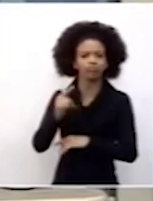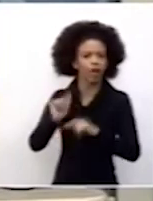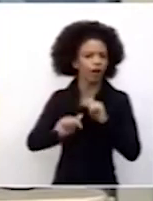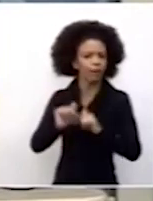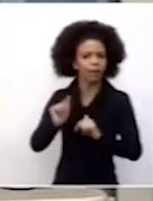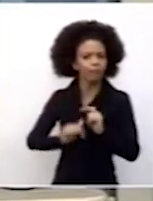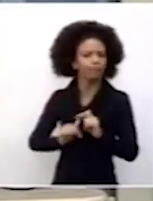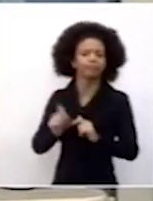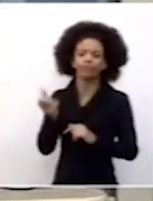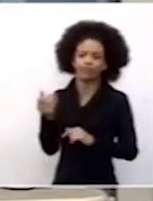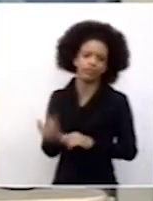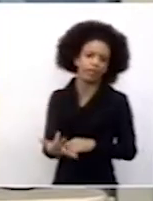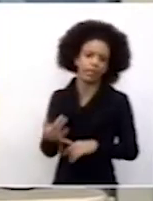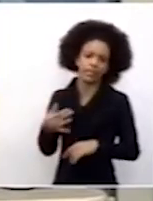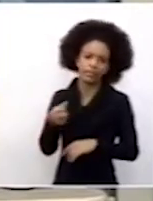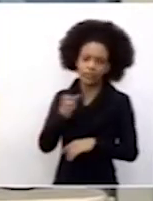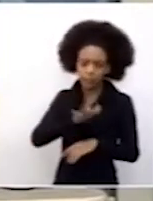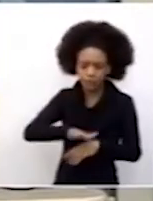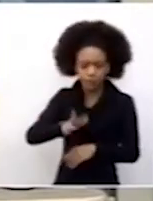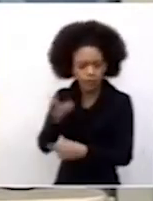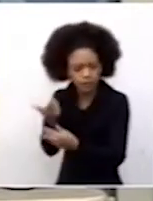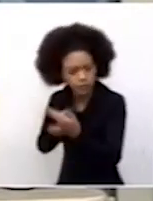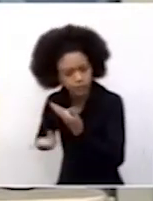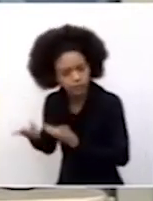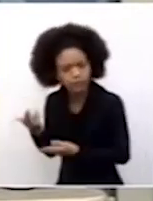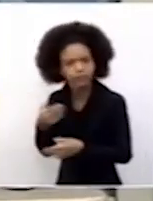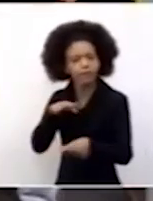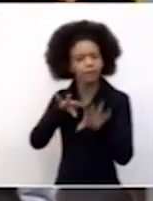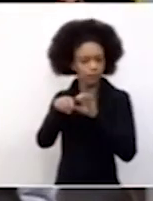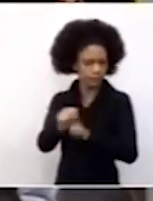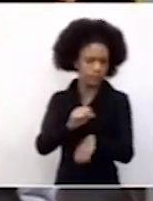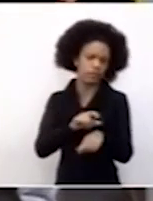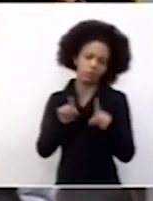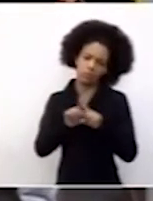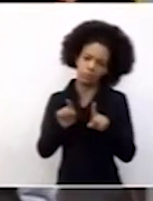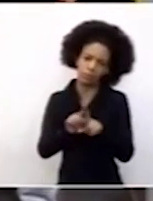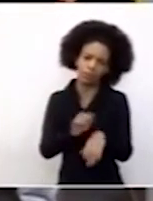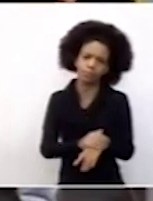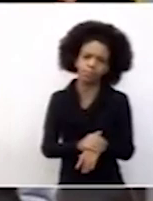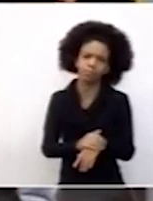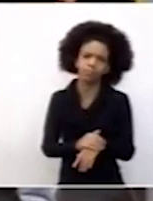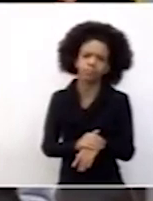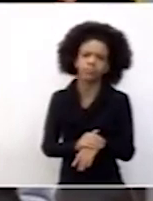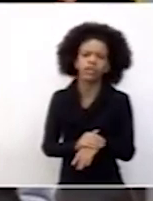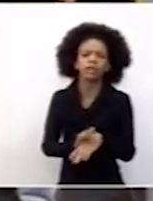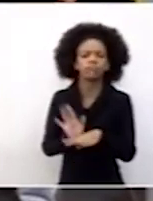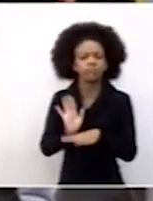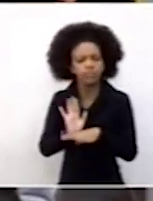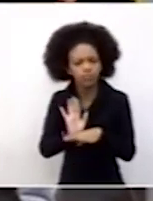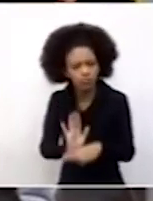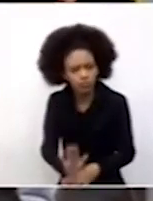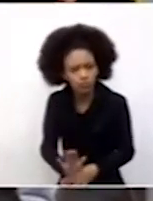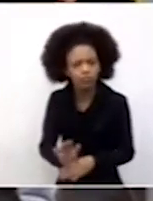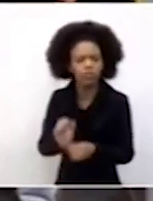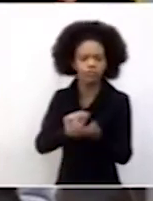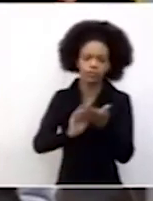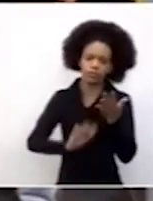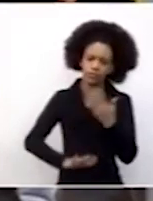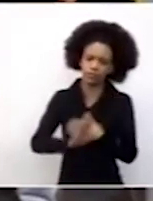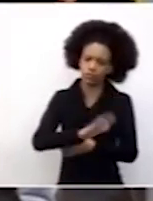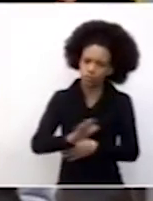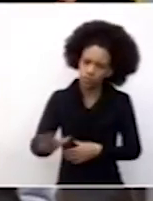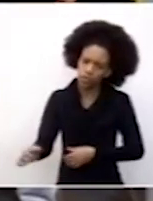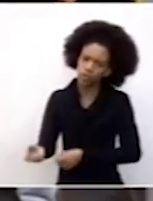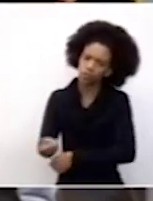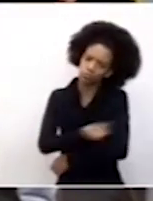né, de formação aqui do ATPC também, que contribui nas atividades com os alunos dos anos